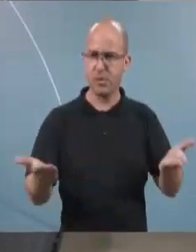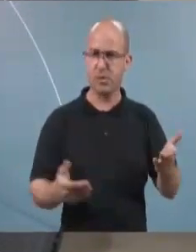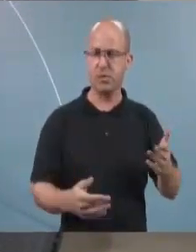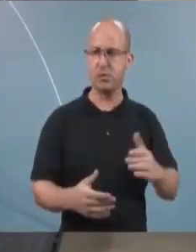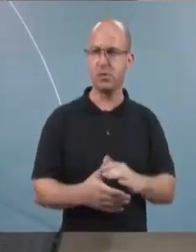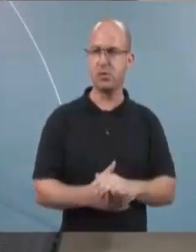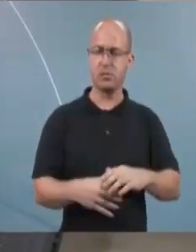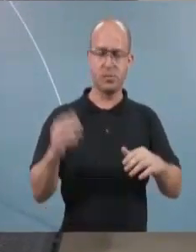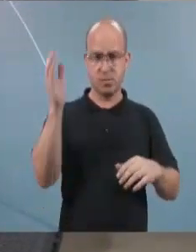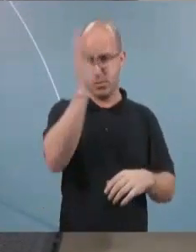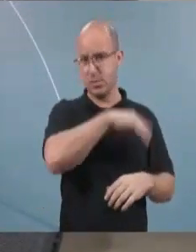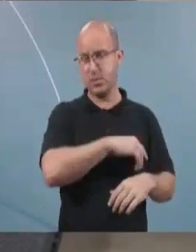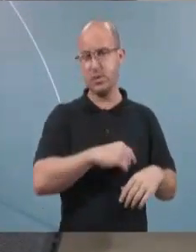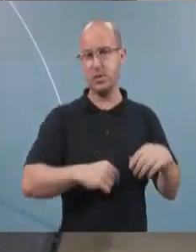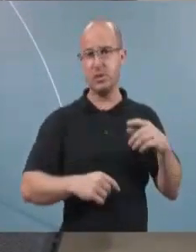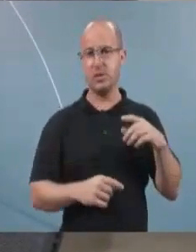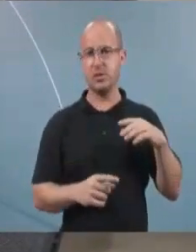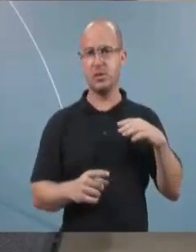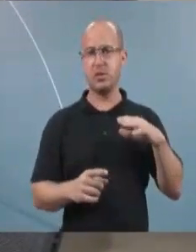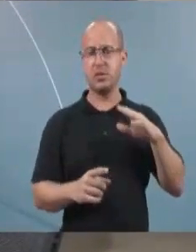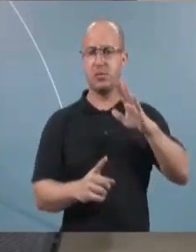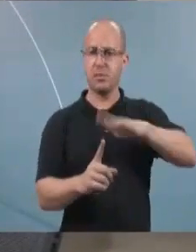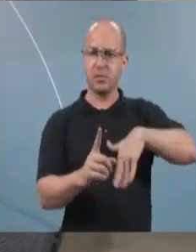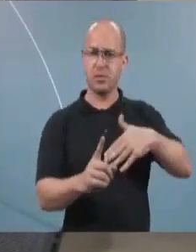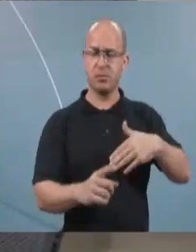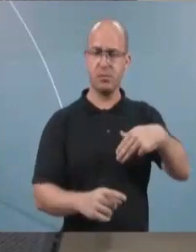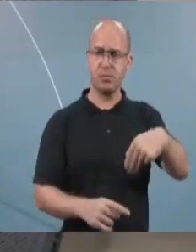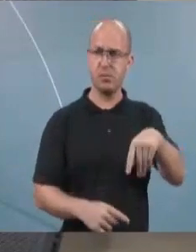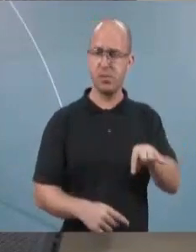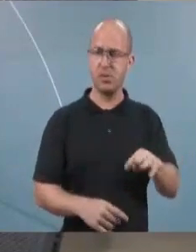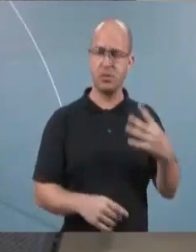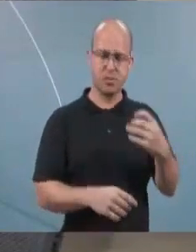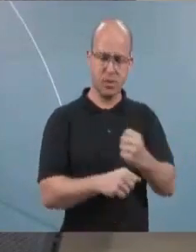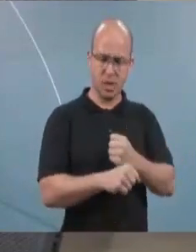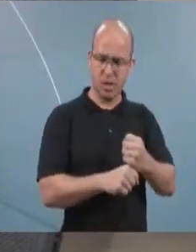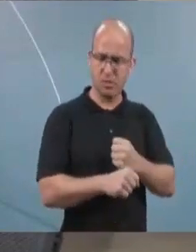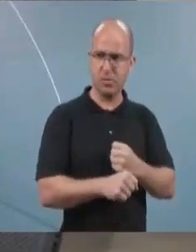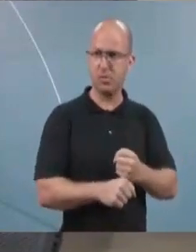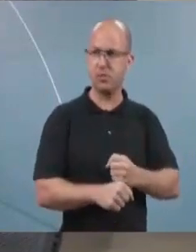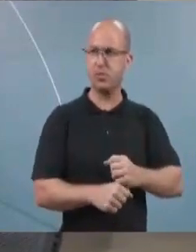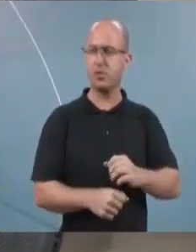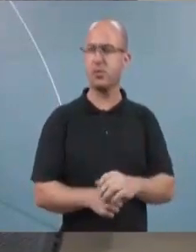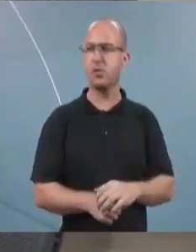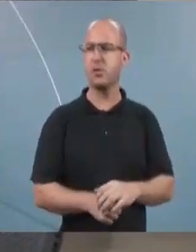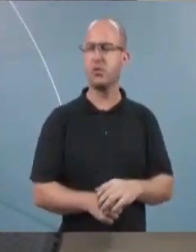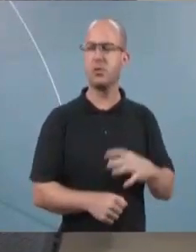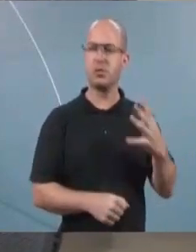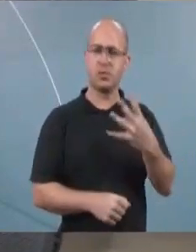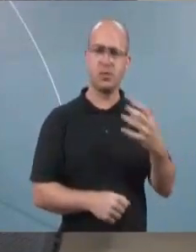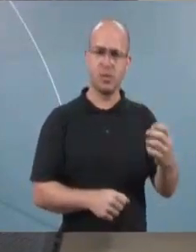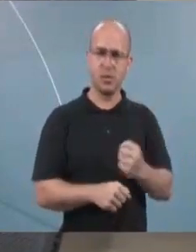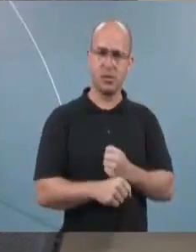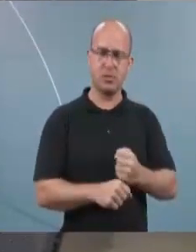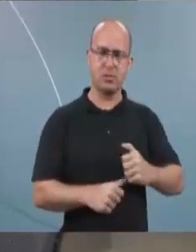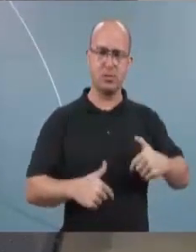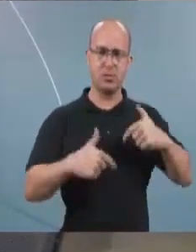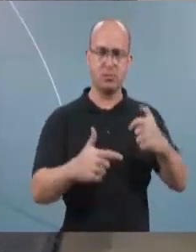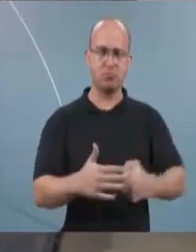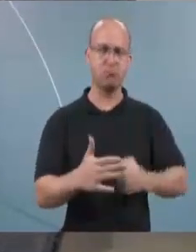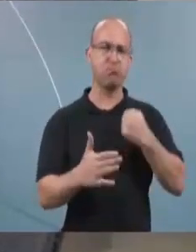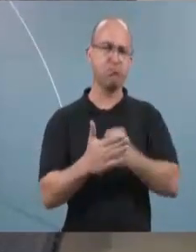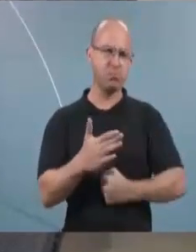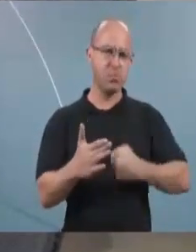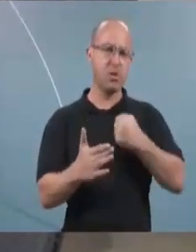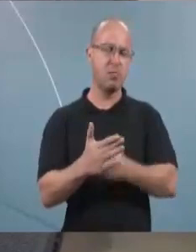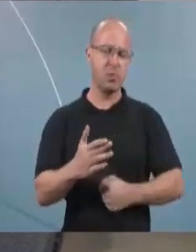impedir de homenagear o MST até porque os 40 anos do MST foram 40 anos de luta e de resistência